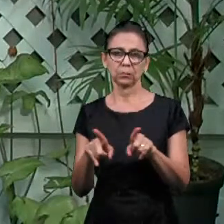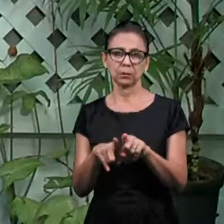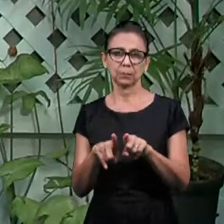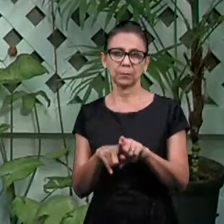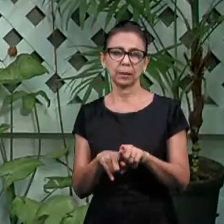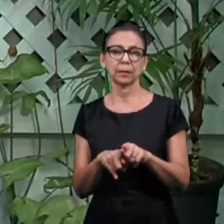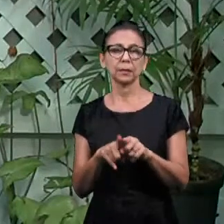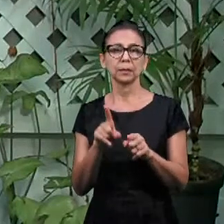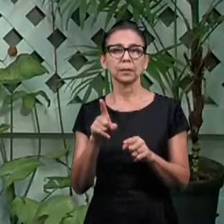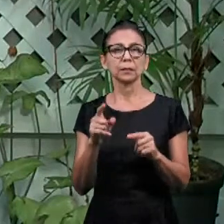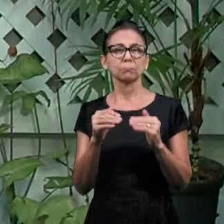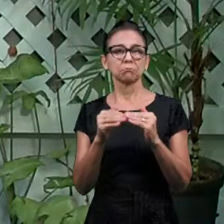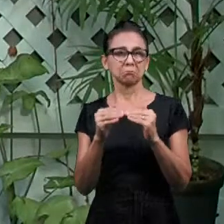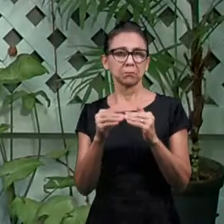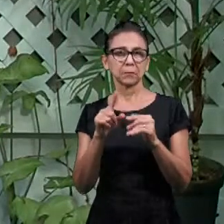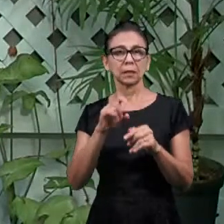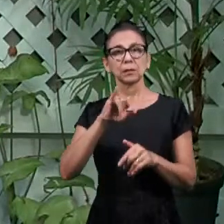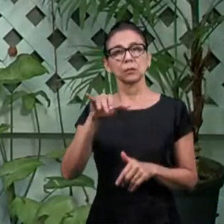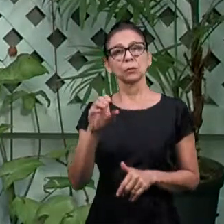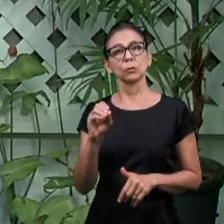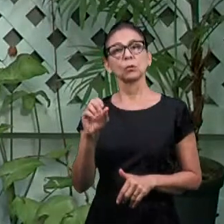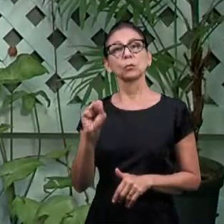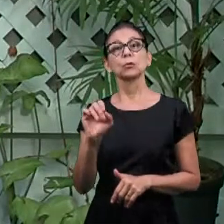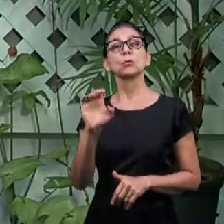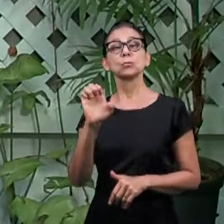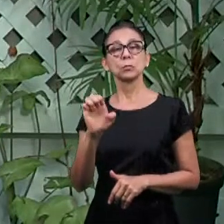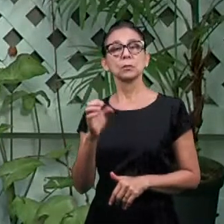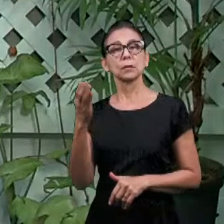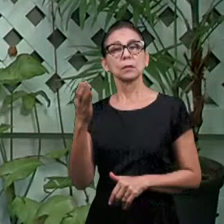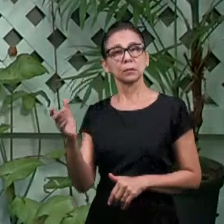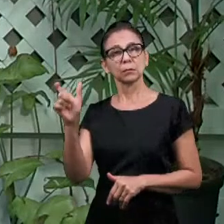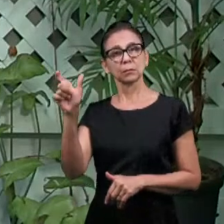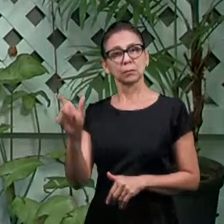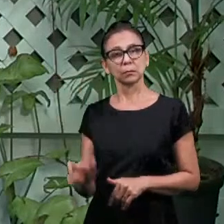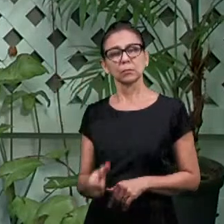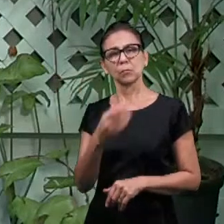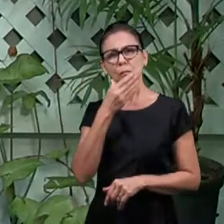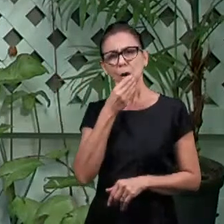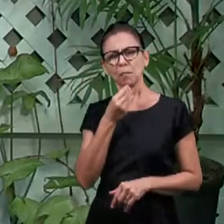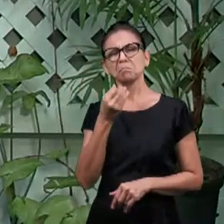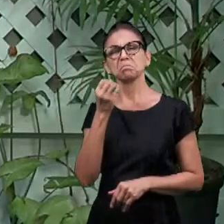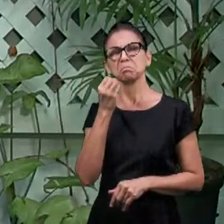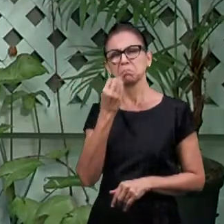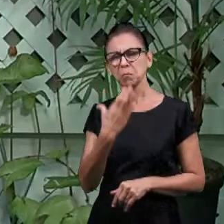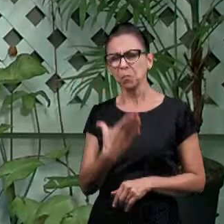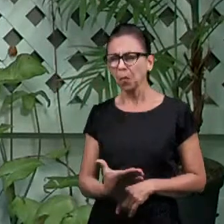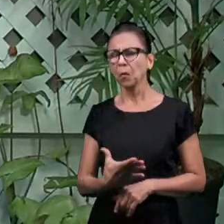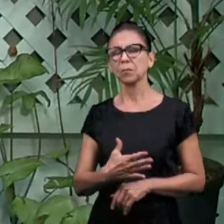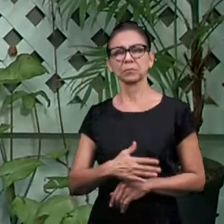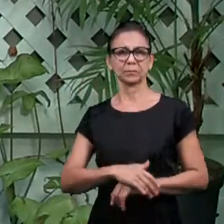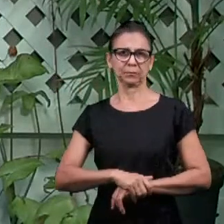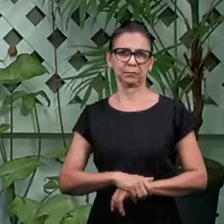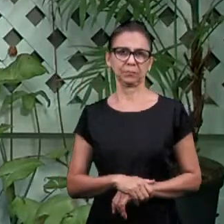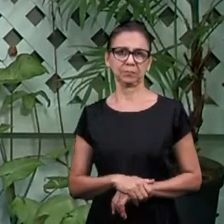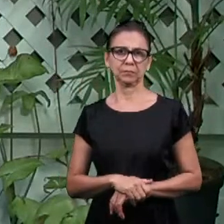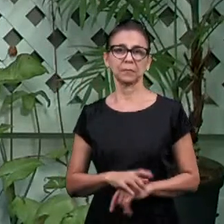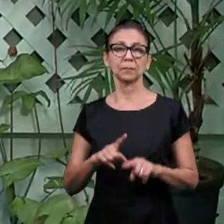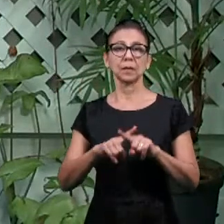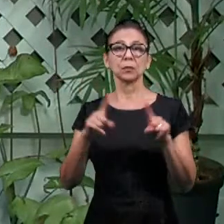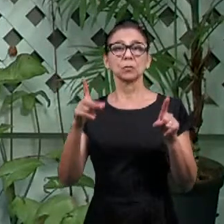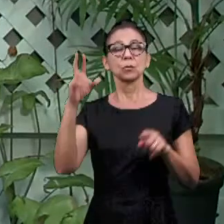também homem extraordinário. Mas esse convida, o Senhor nos determinou que